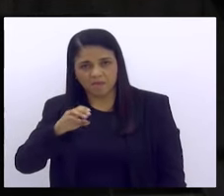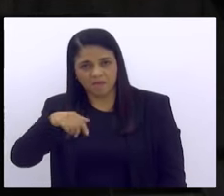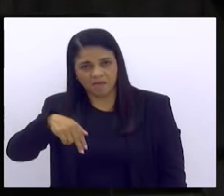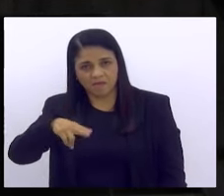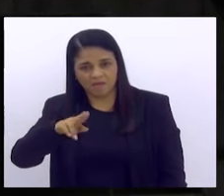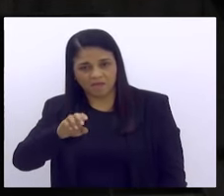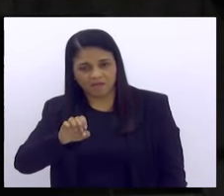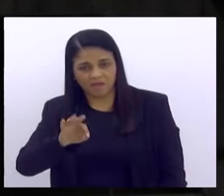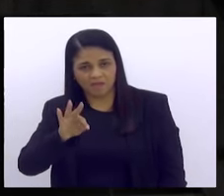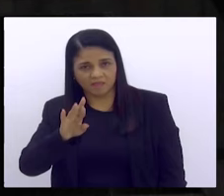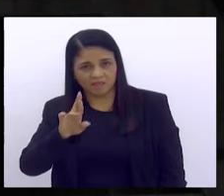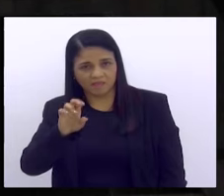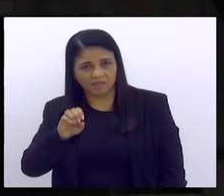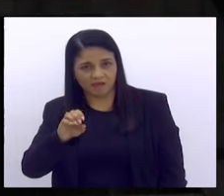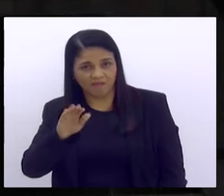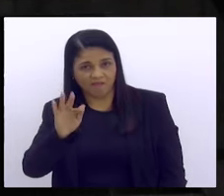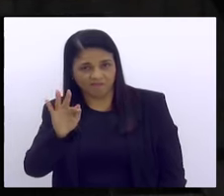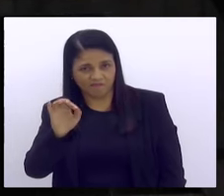Prefeito Mequetrefe!